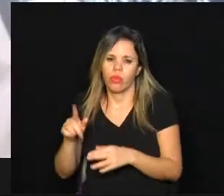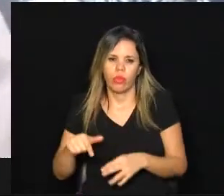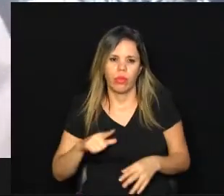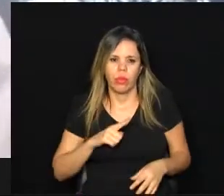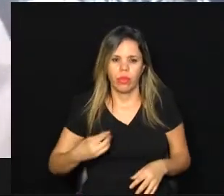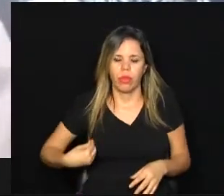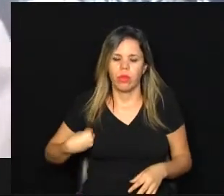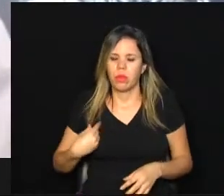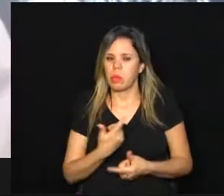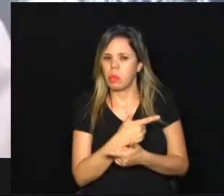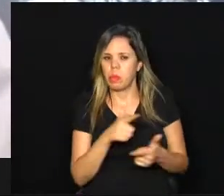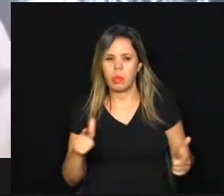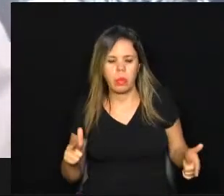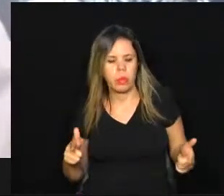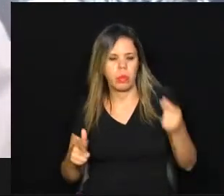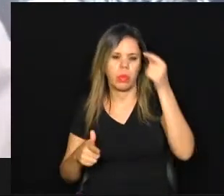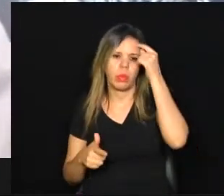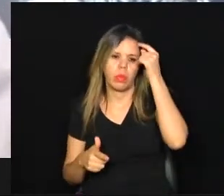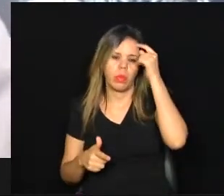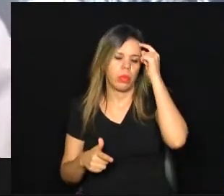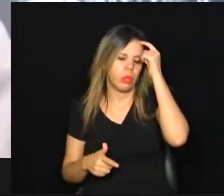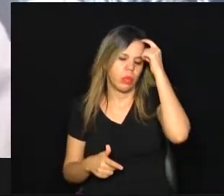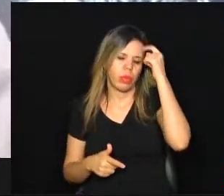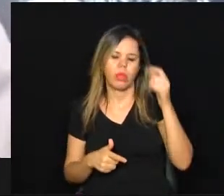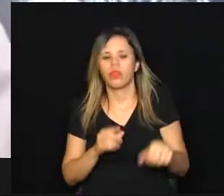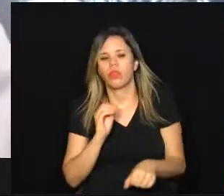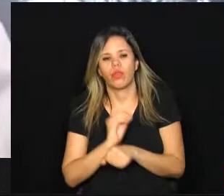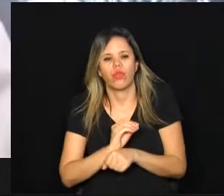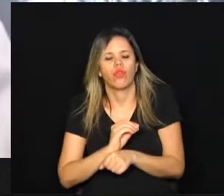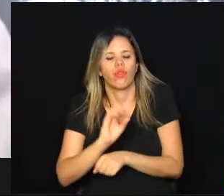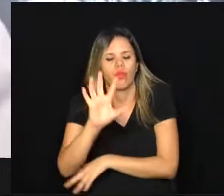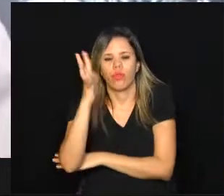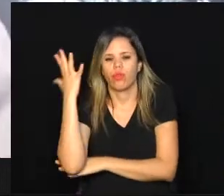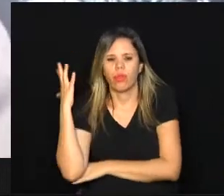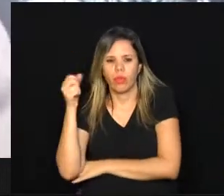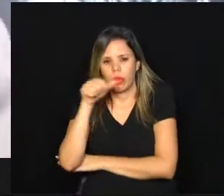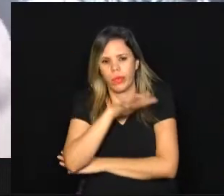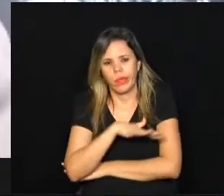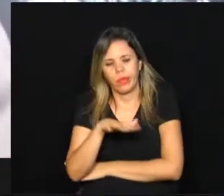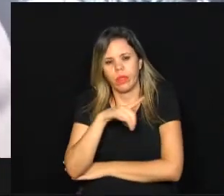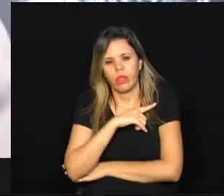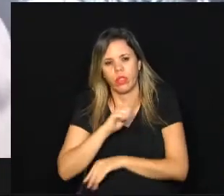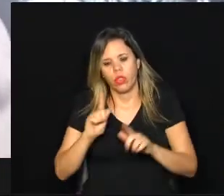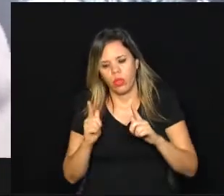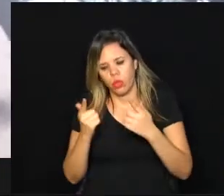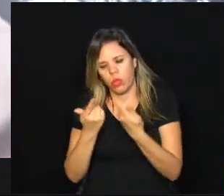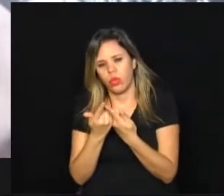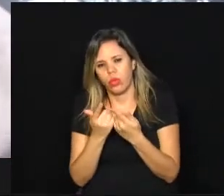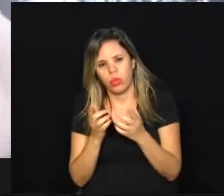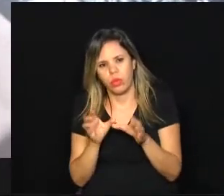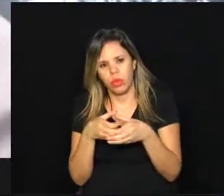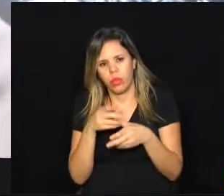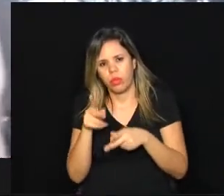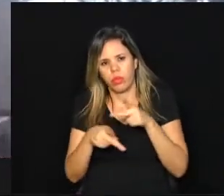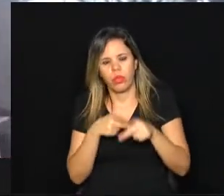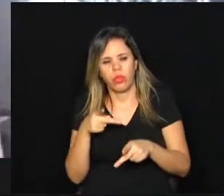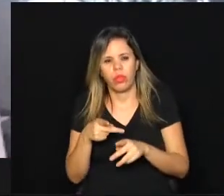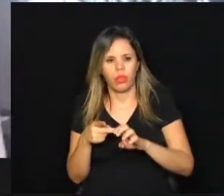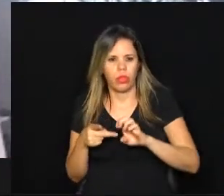não existe essa consciência ecológica de uma forma geral, e aí você tem aqueles grupos mais à esquerda,